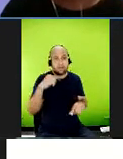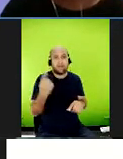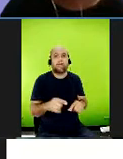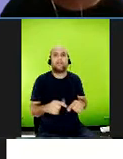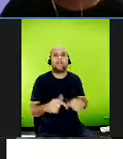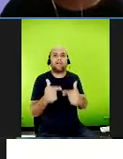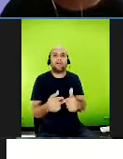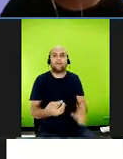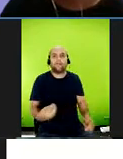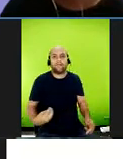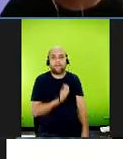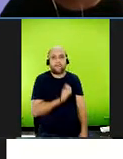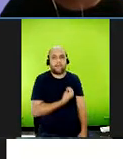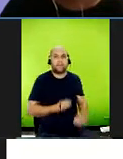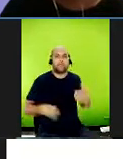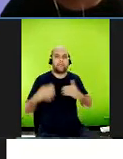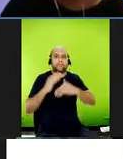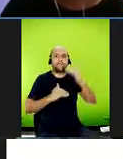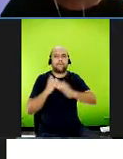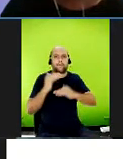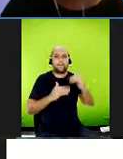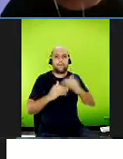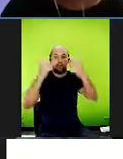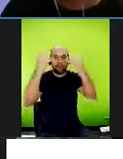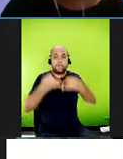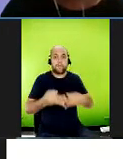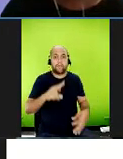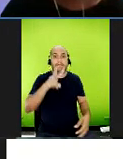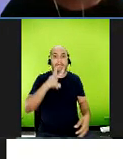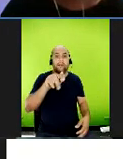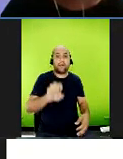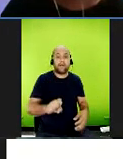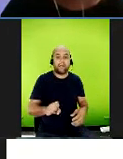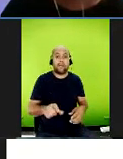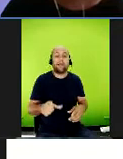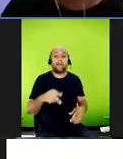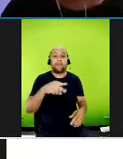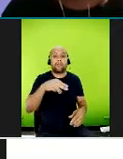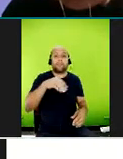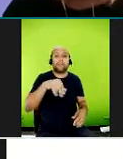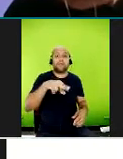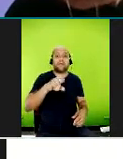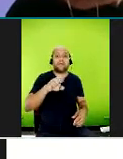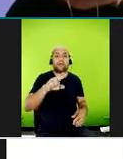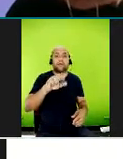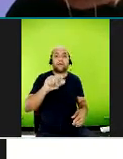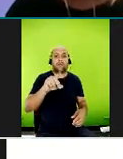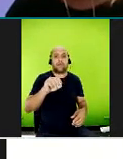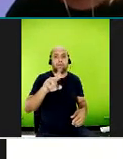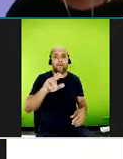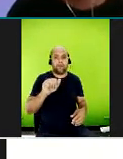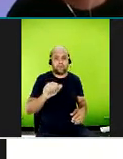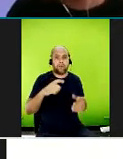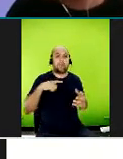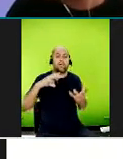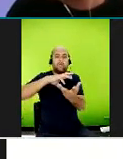vida profissional né então eu falo da Vale que é uma mineradora né segunda maior mineradora Ela tá no